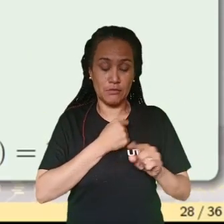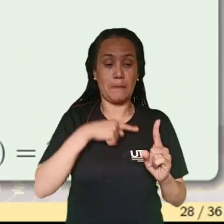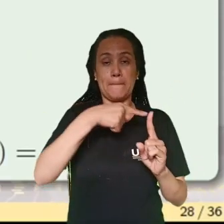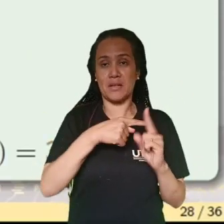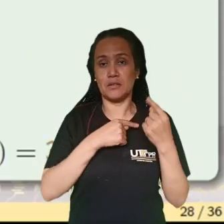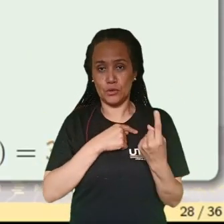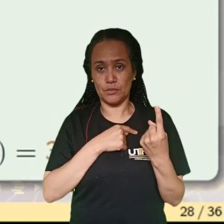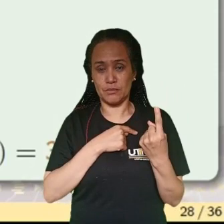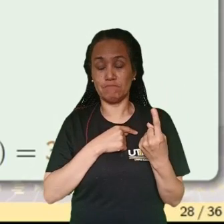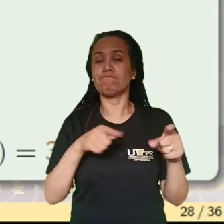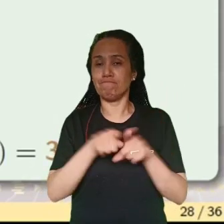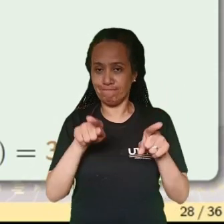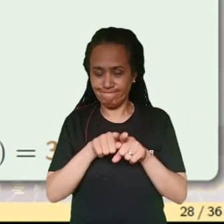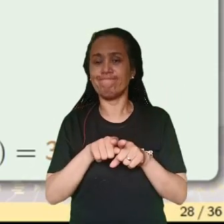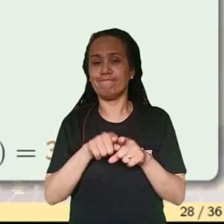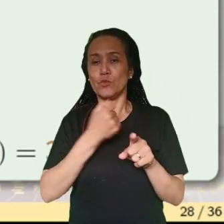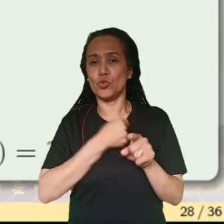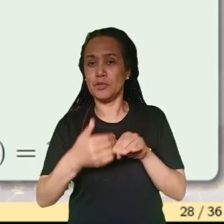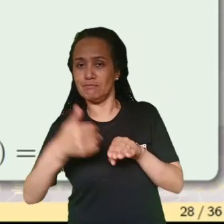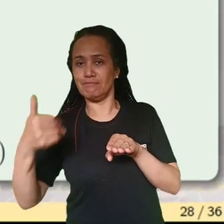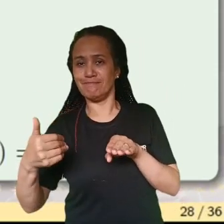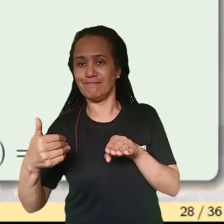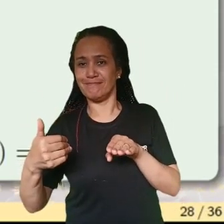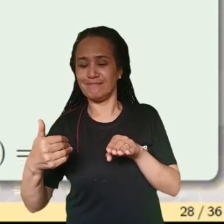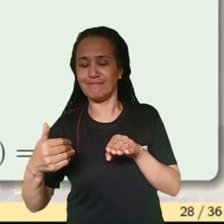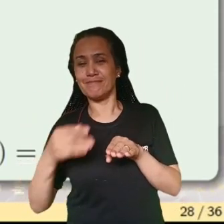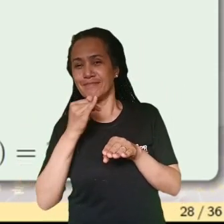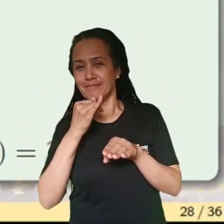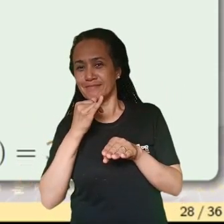alfa mais 1, e o número que está atrás,